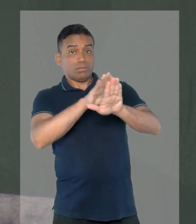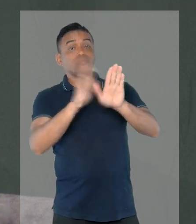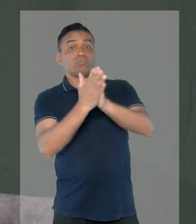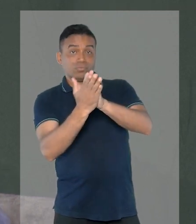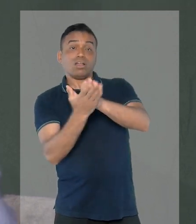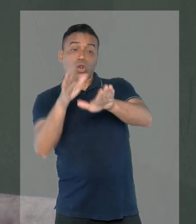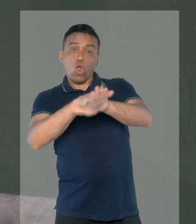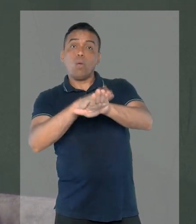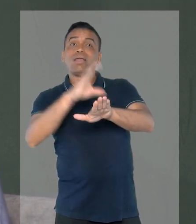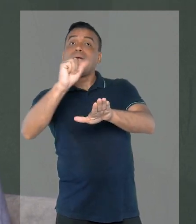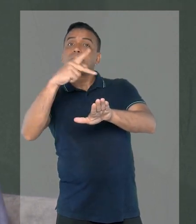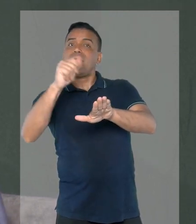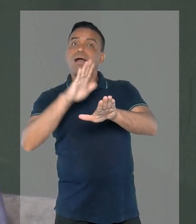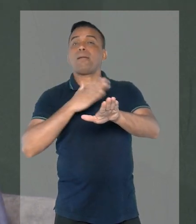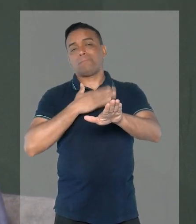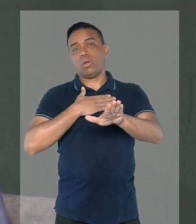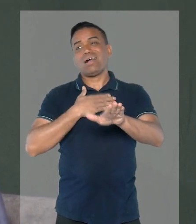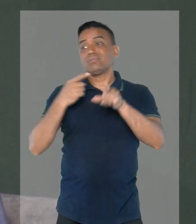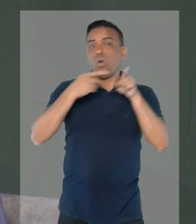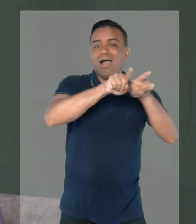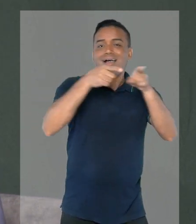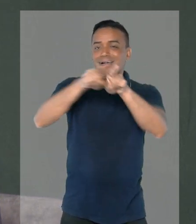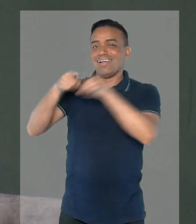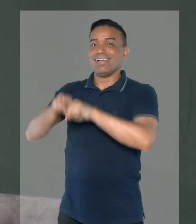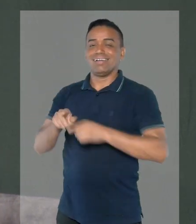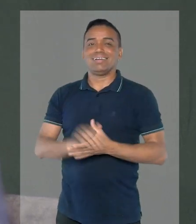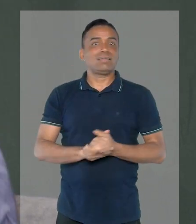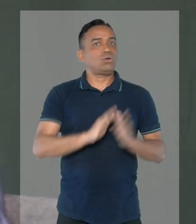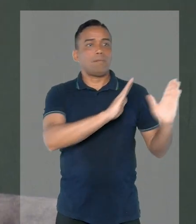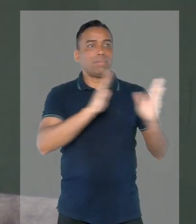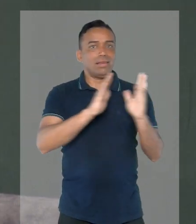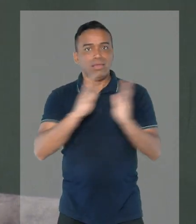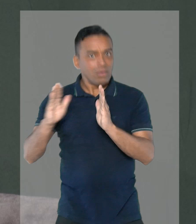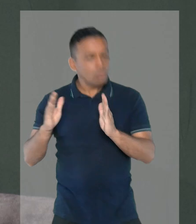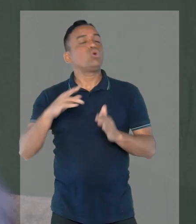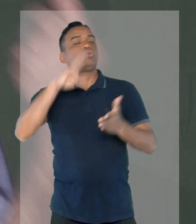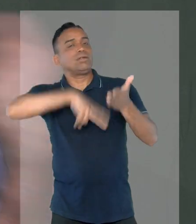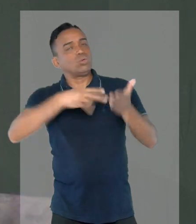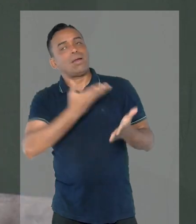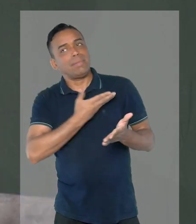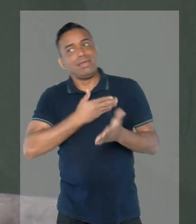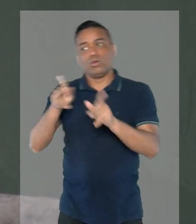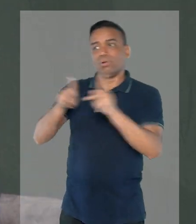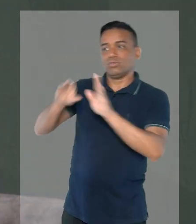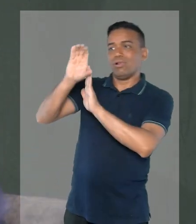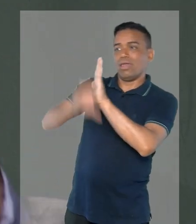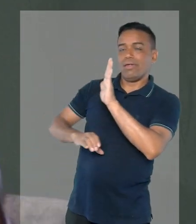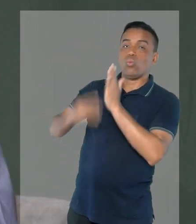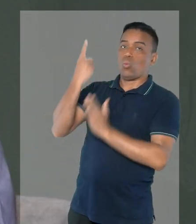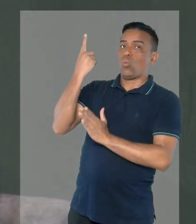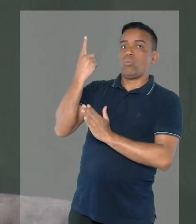meu, mas todo mundo é coautor disso, né? Durante todo esse processo, tem a leitura de um amigo, de um professor que lê um